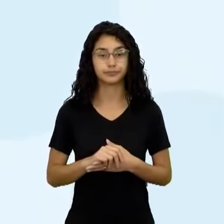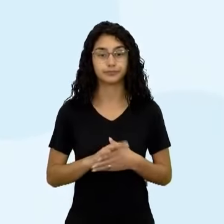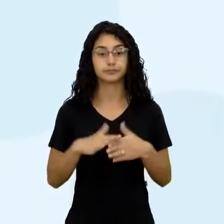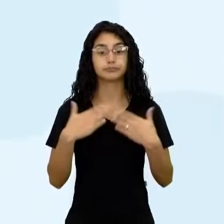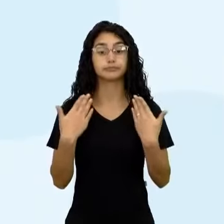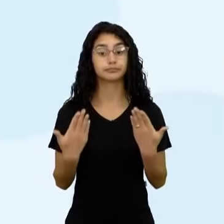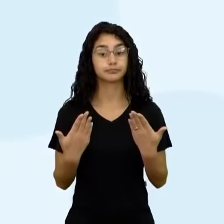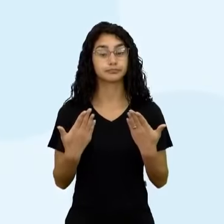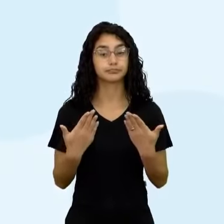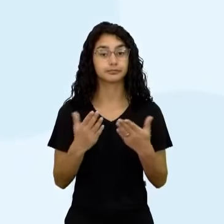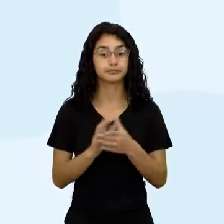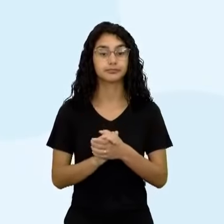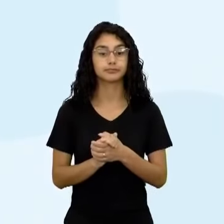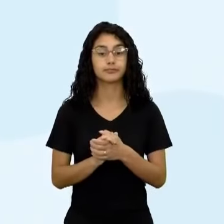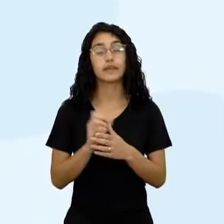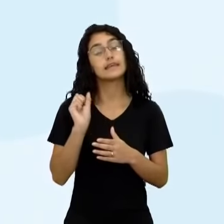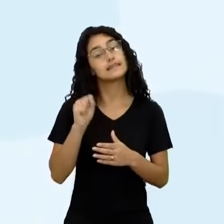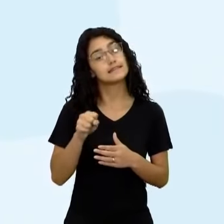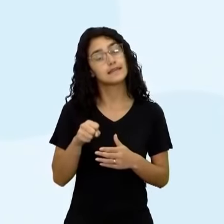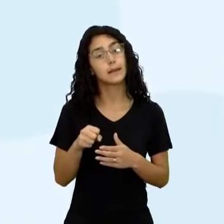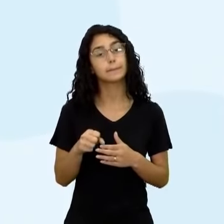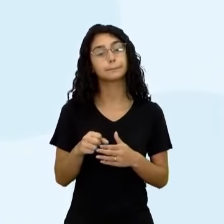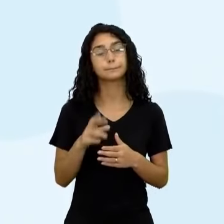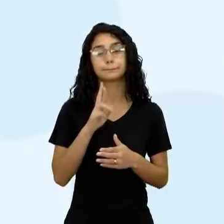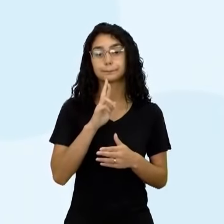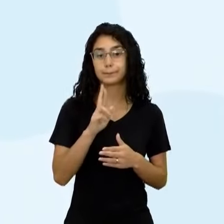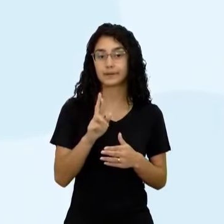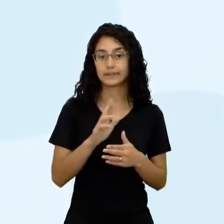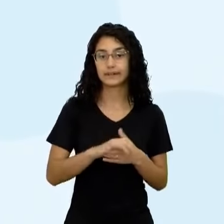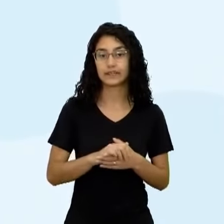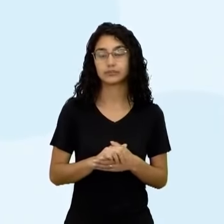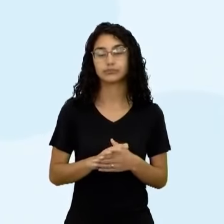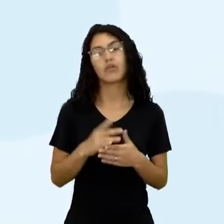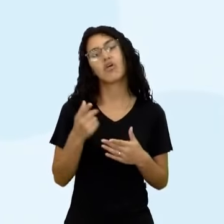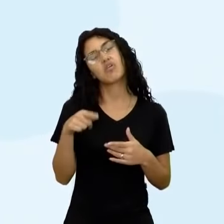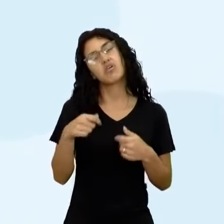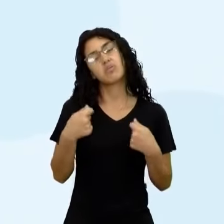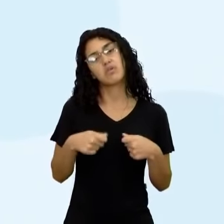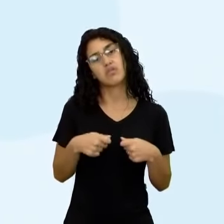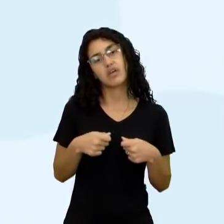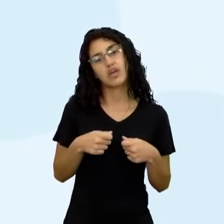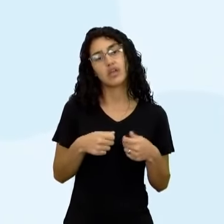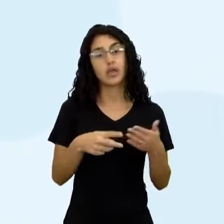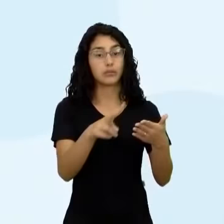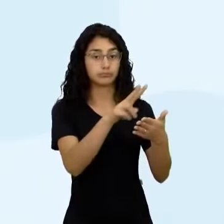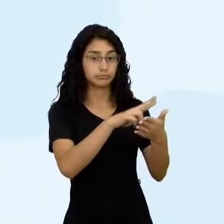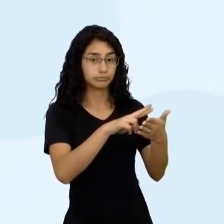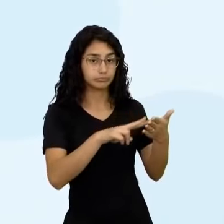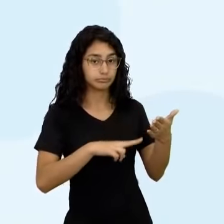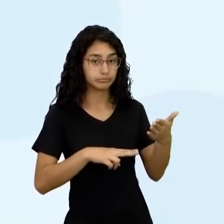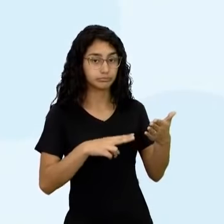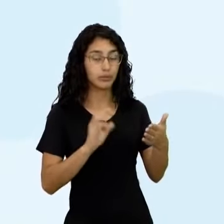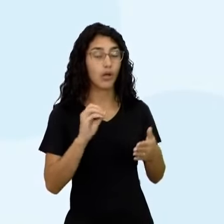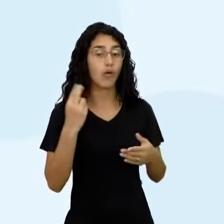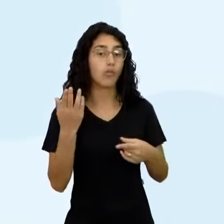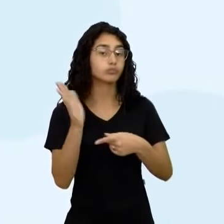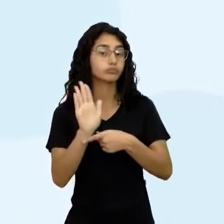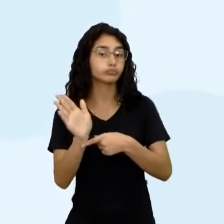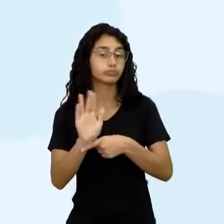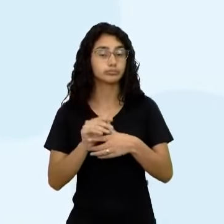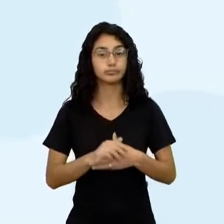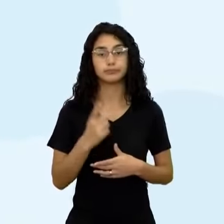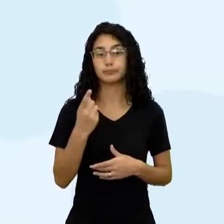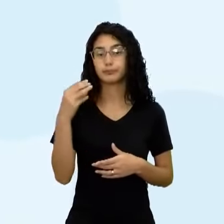algum livro que virou filme diga pra gente Qual foi e o que você preferiu ler livro ou assistir ao filme então você tem